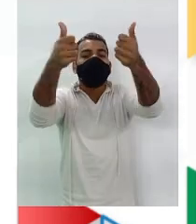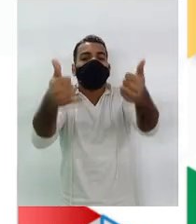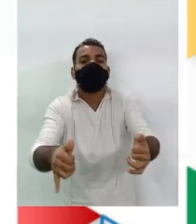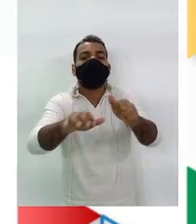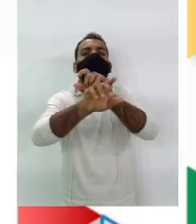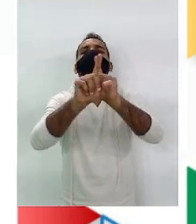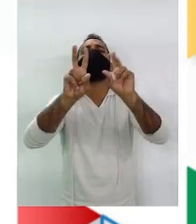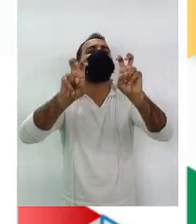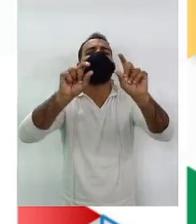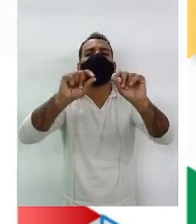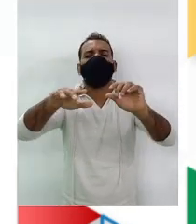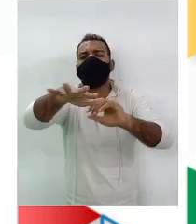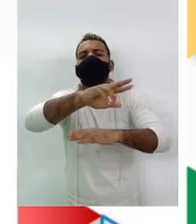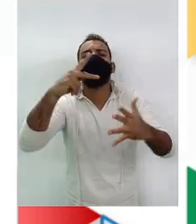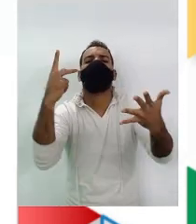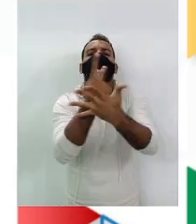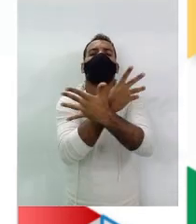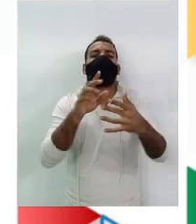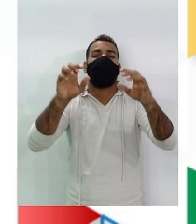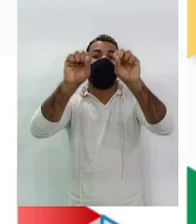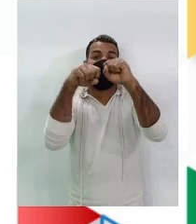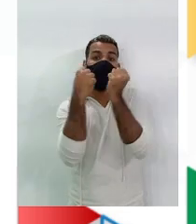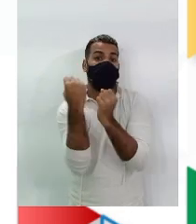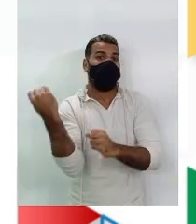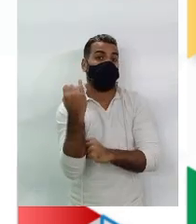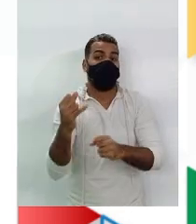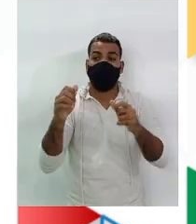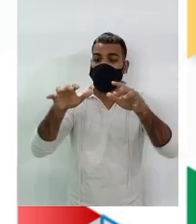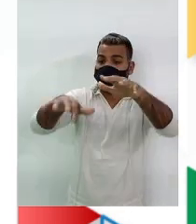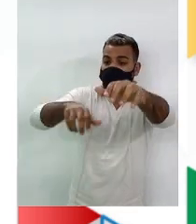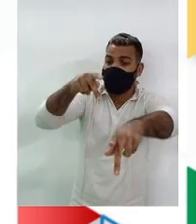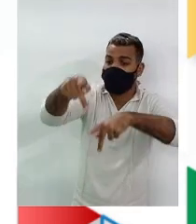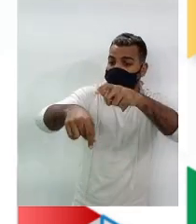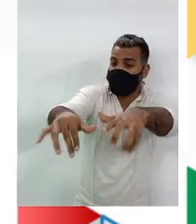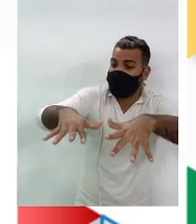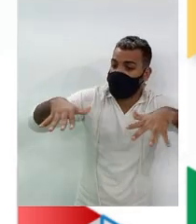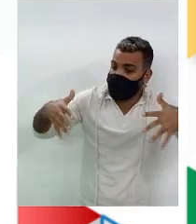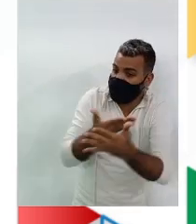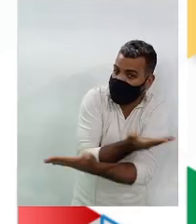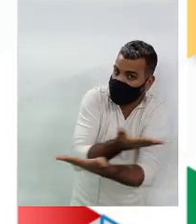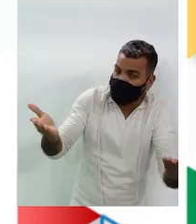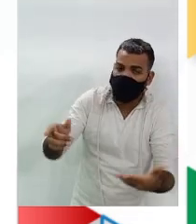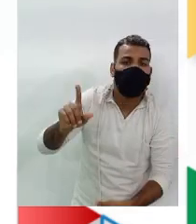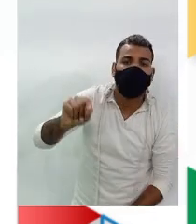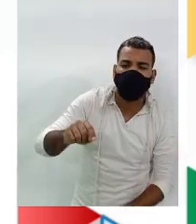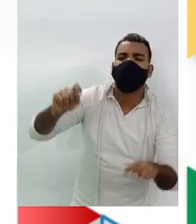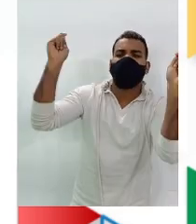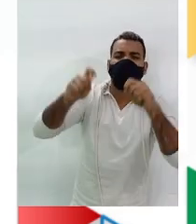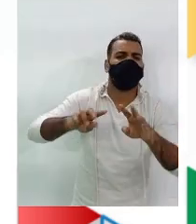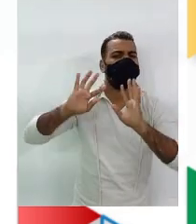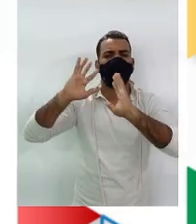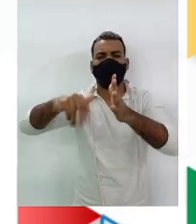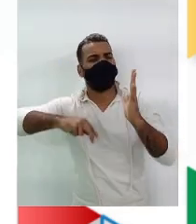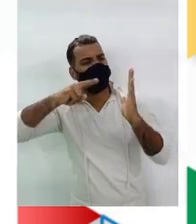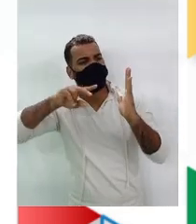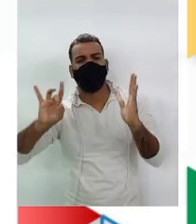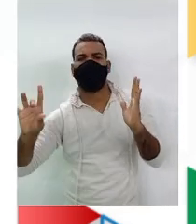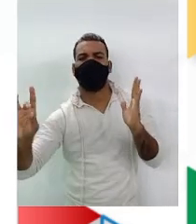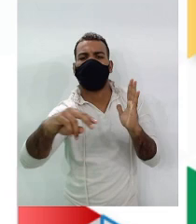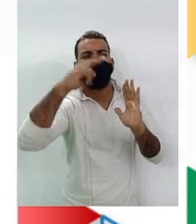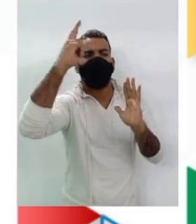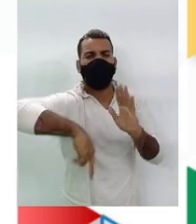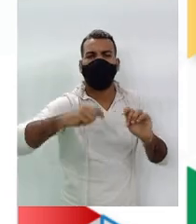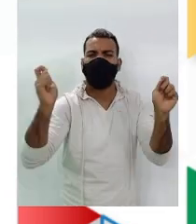fato socialmente relevante para um amplo público, com o intuito de tornar acessível as